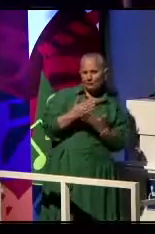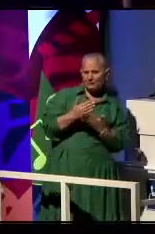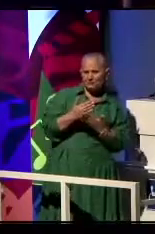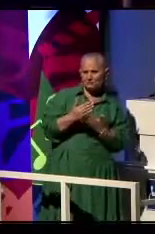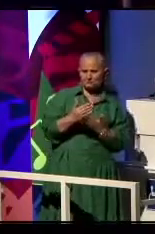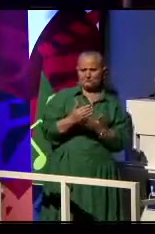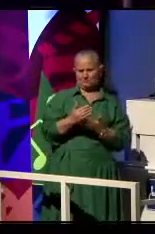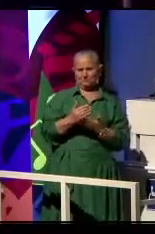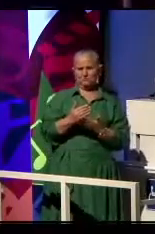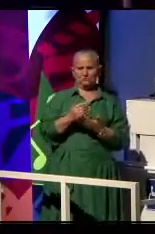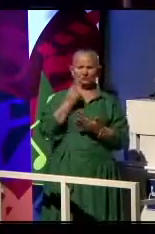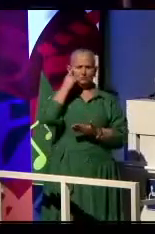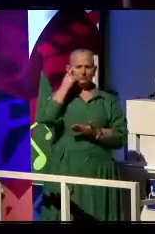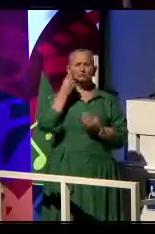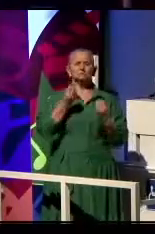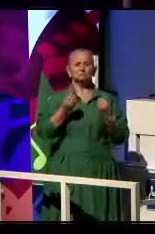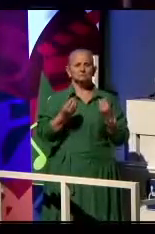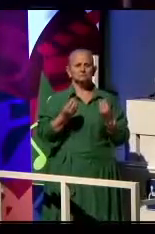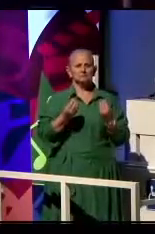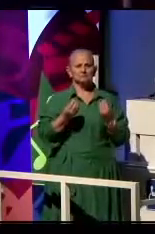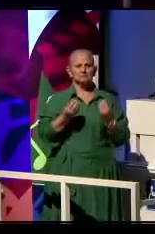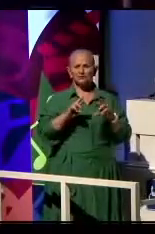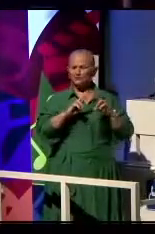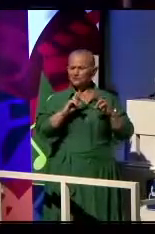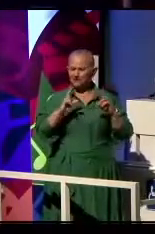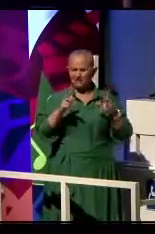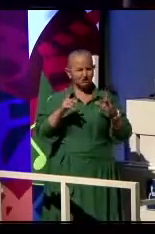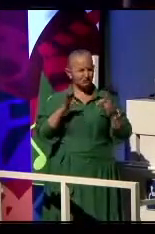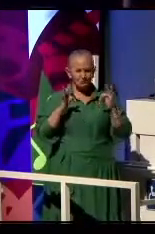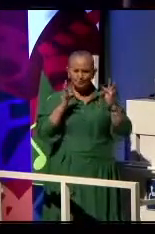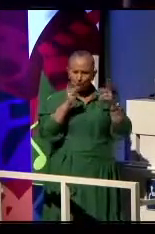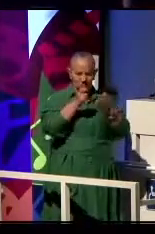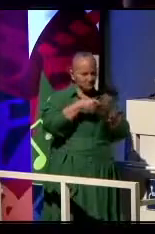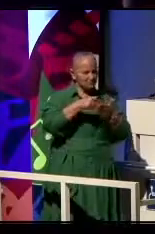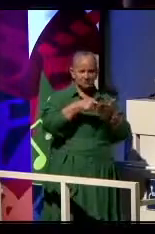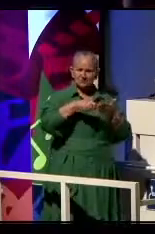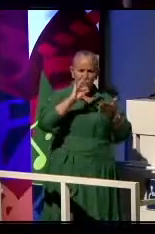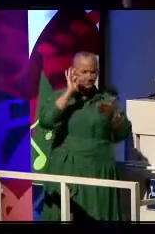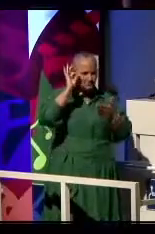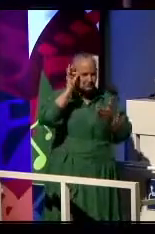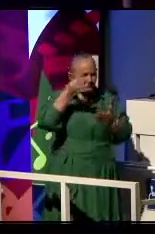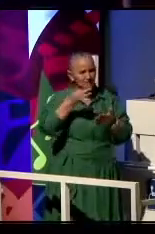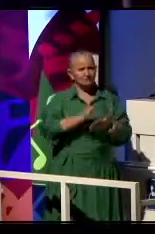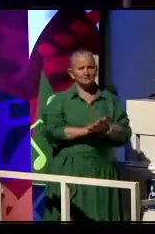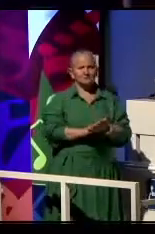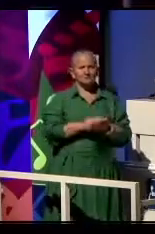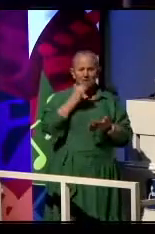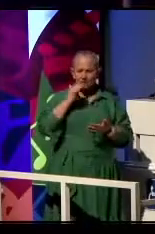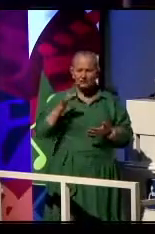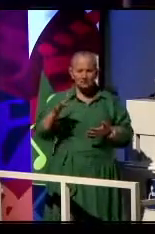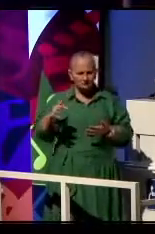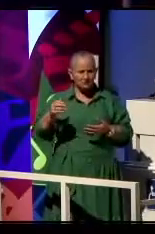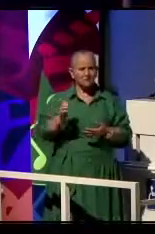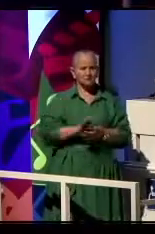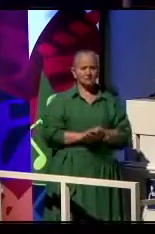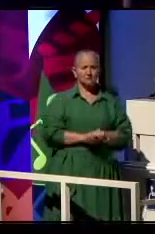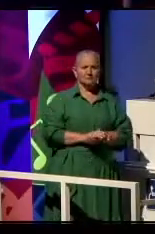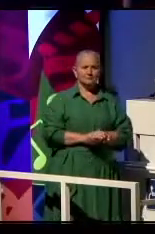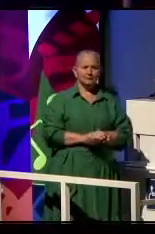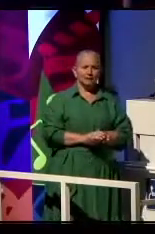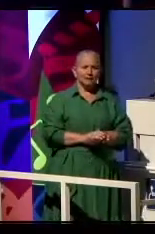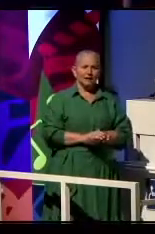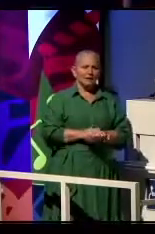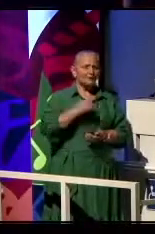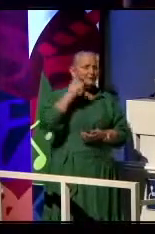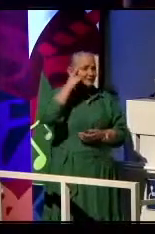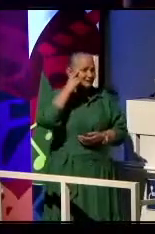era diferente de tudo que havia sido produzido até então em termos de música popular brasileira. A intenção do Bituca era